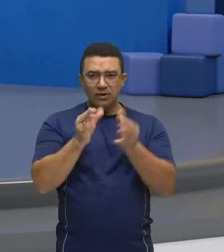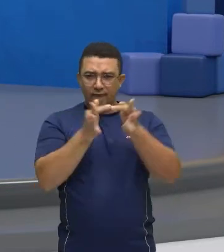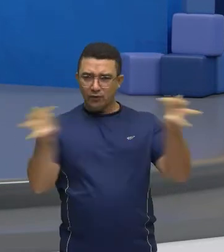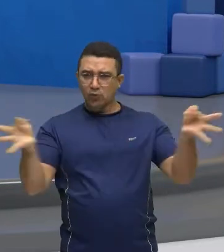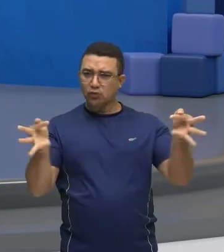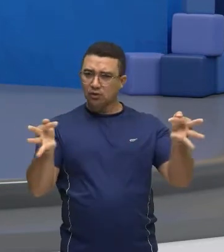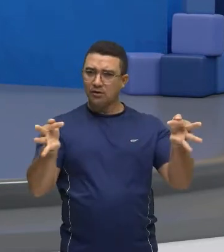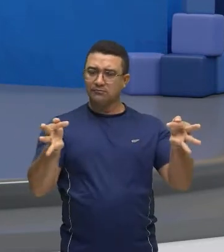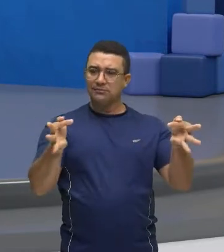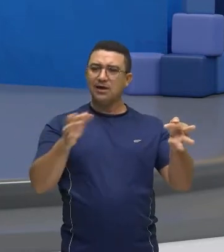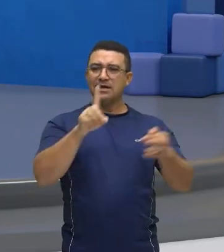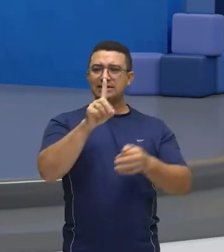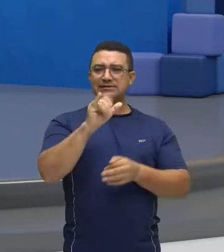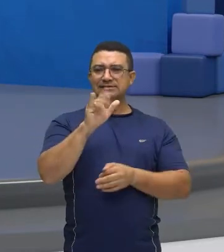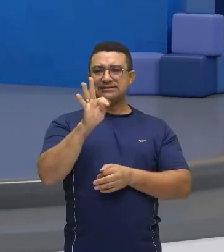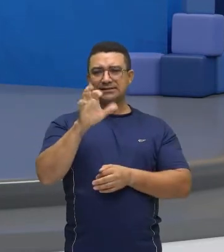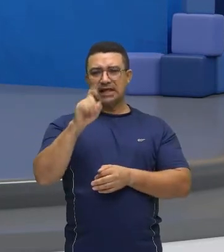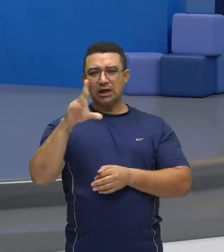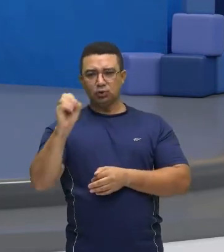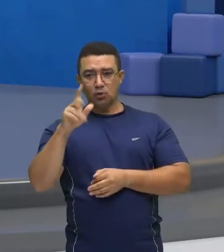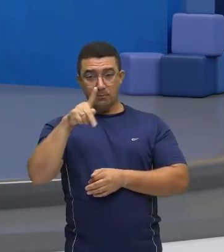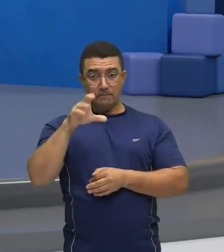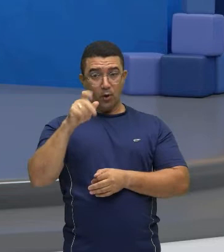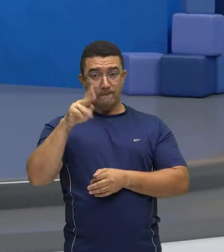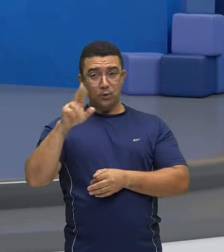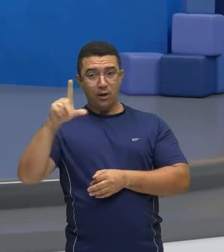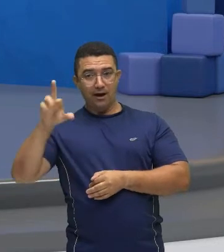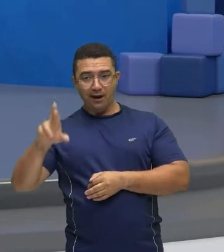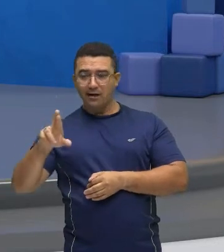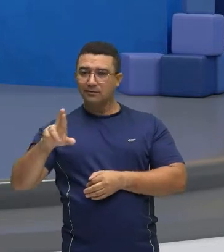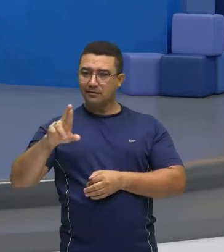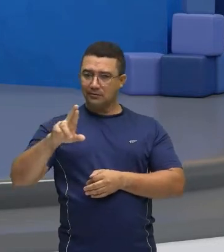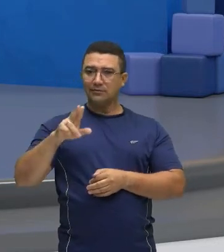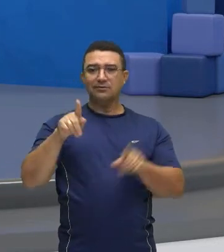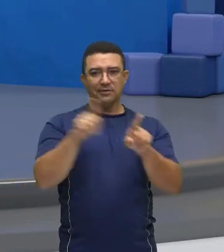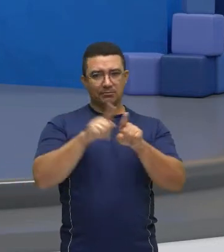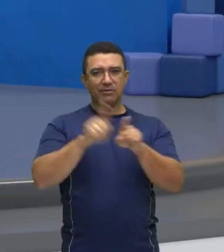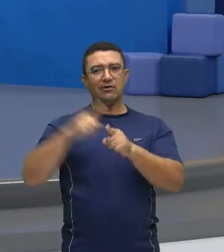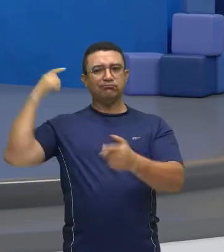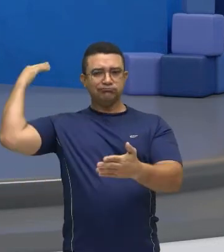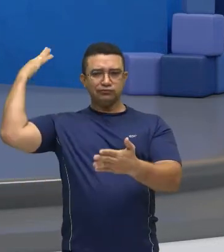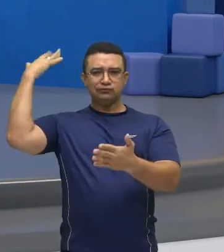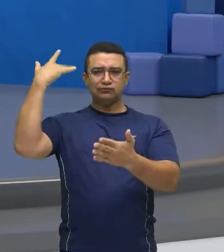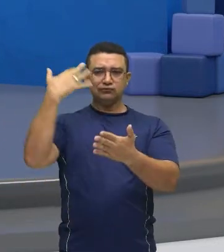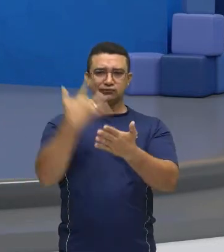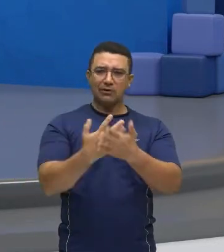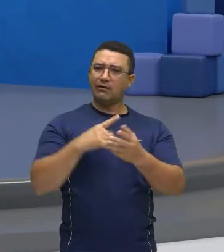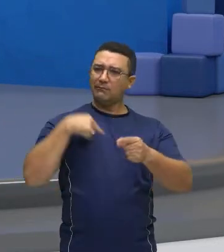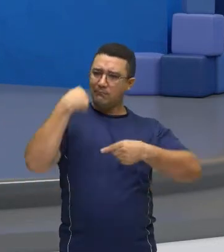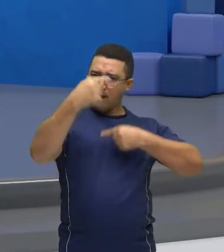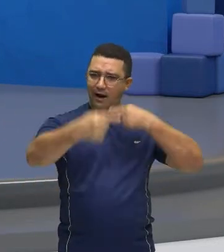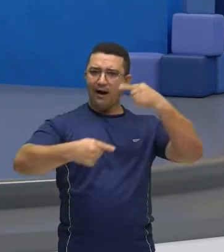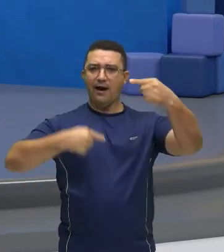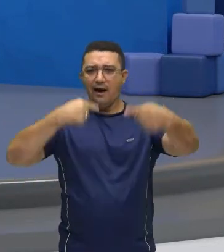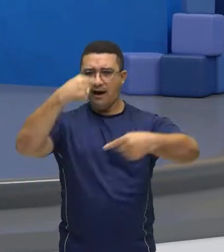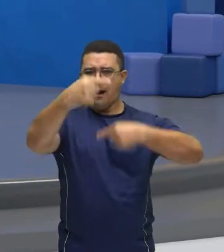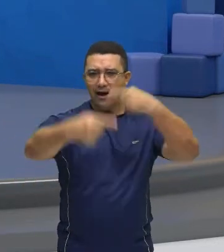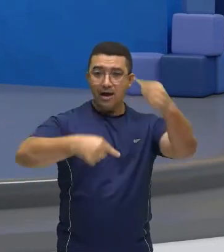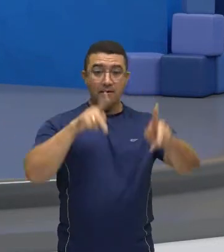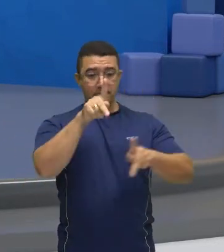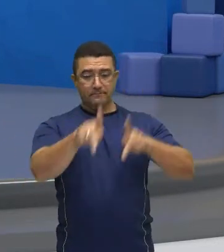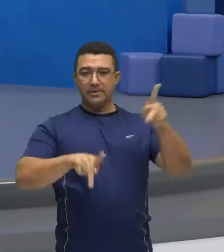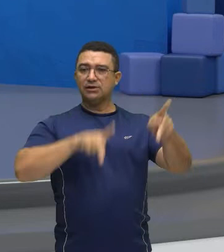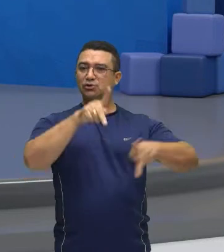né, atrelados e tudo mais. E passados aí ao longo das gerações também, né? Então, a cultura, ela é um conceito